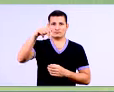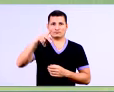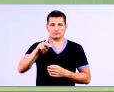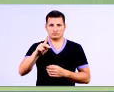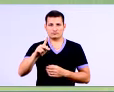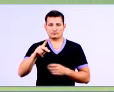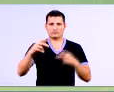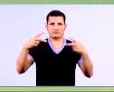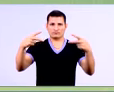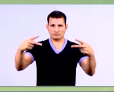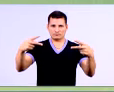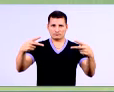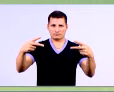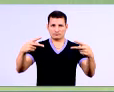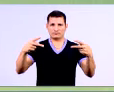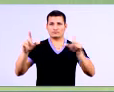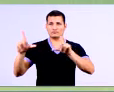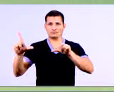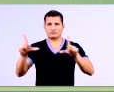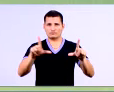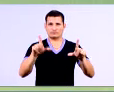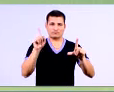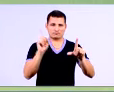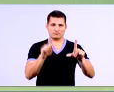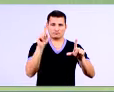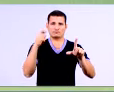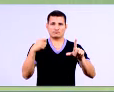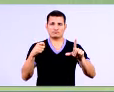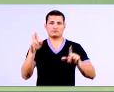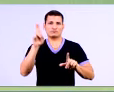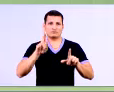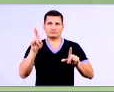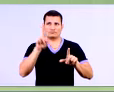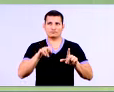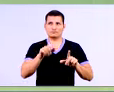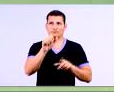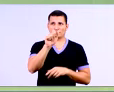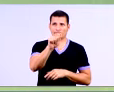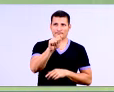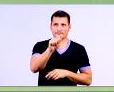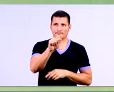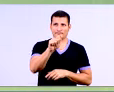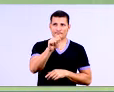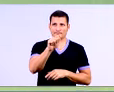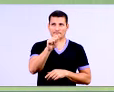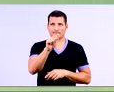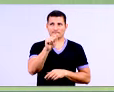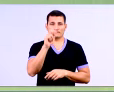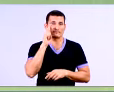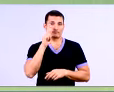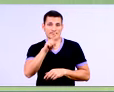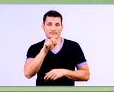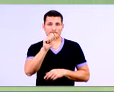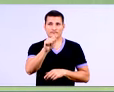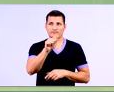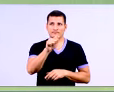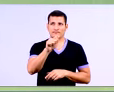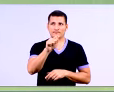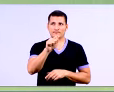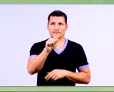entre uma página e outra, precisamos utilizar a tag A. Observem o nome da tag de ligação,